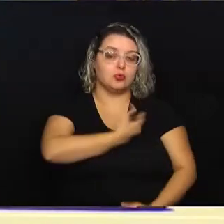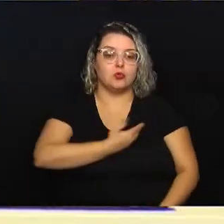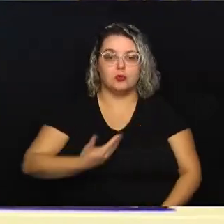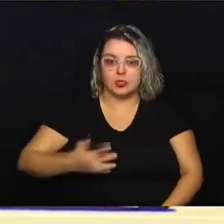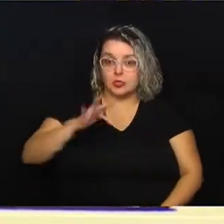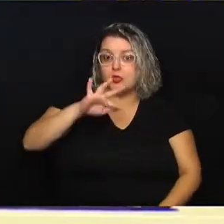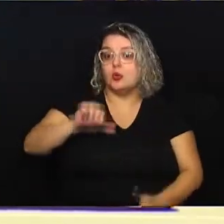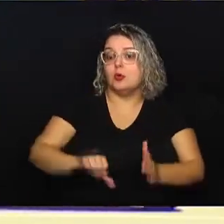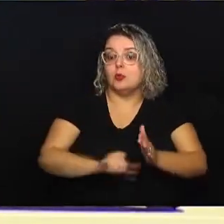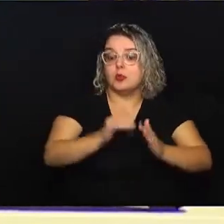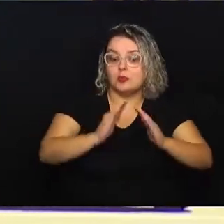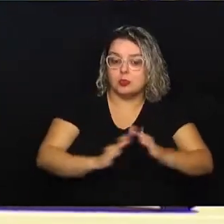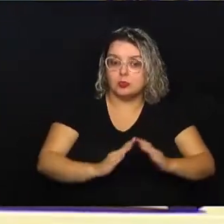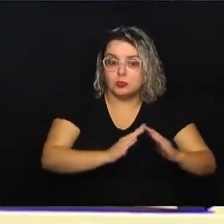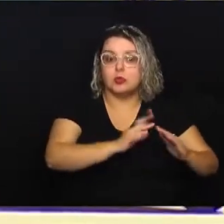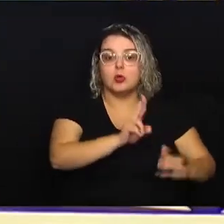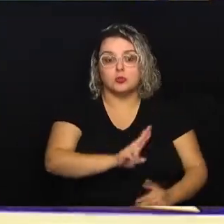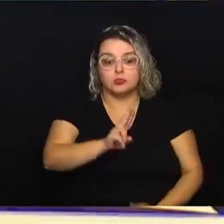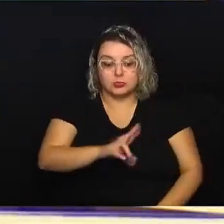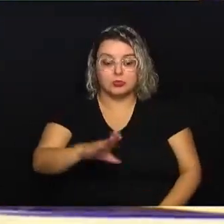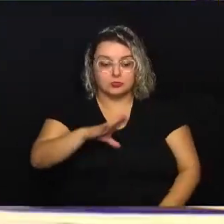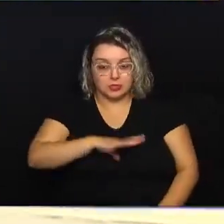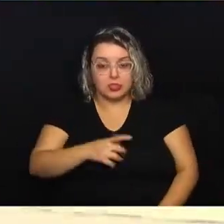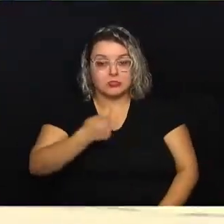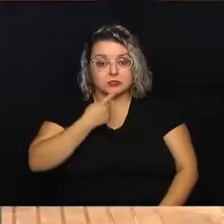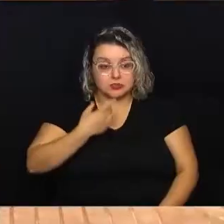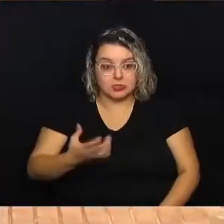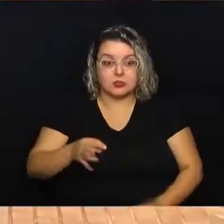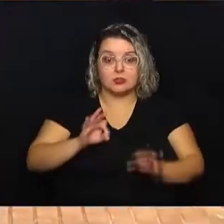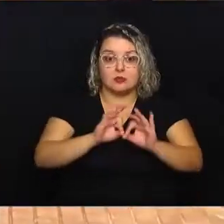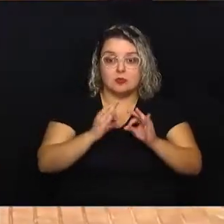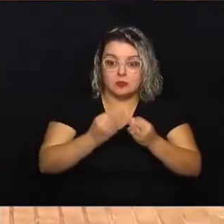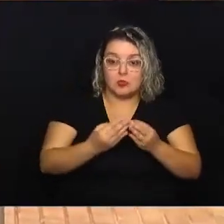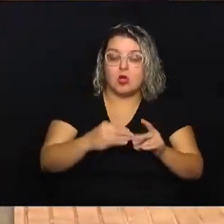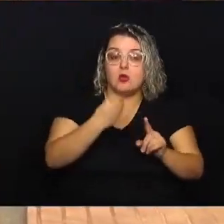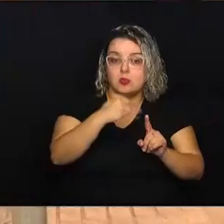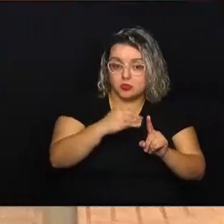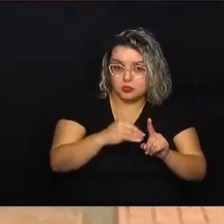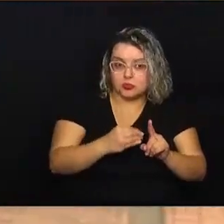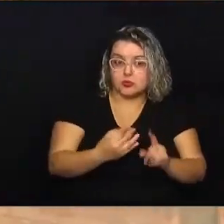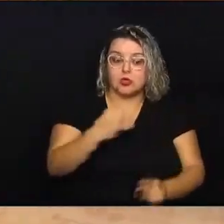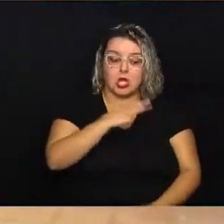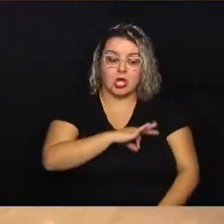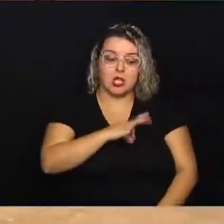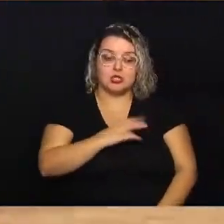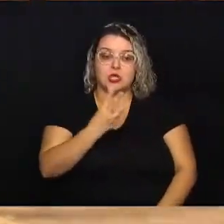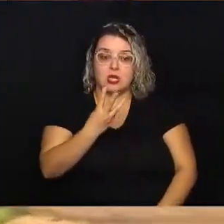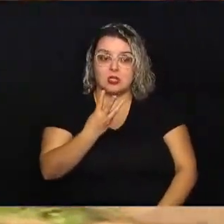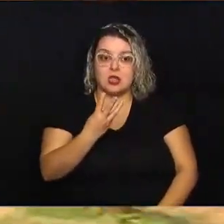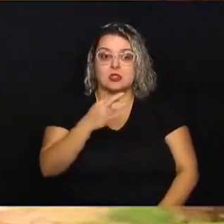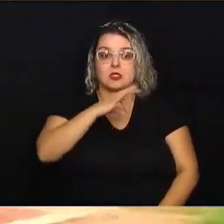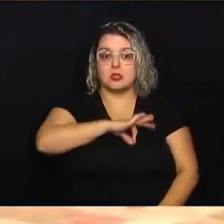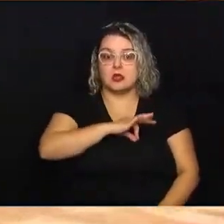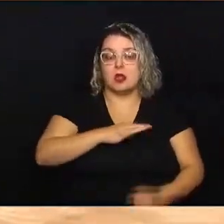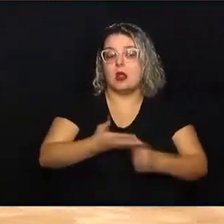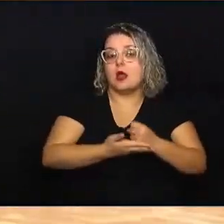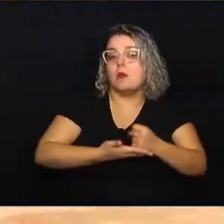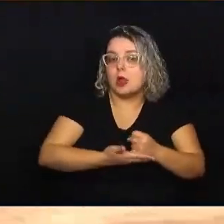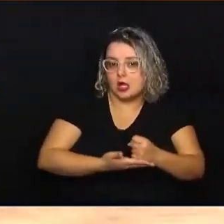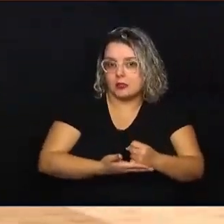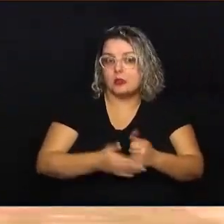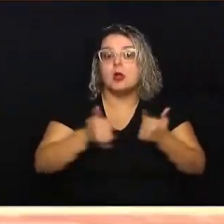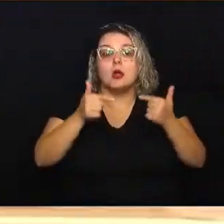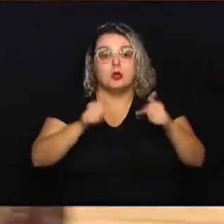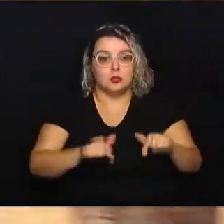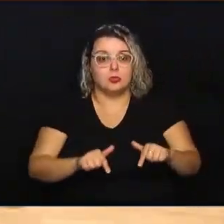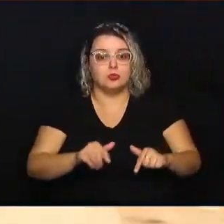habitacional implementado na cidade para famílias com renda em até 3 salários mínimos. Ele é localizado